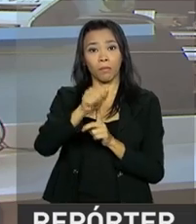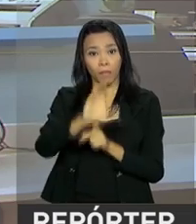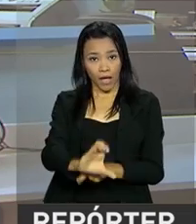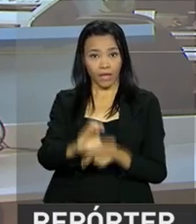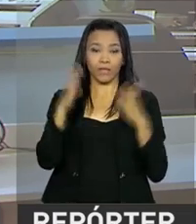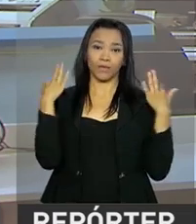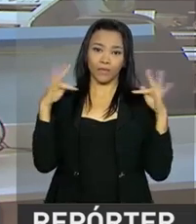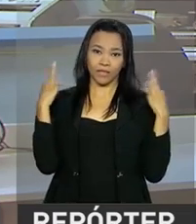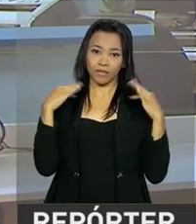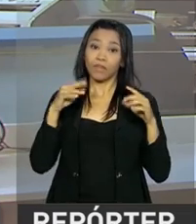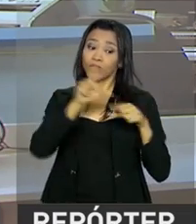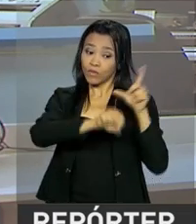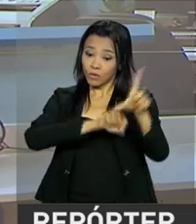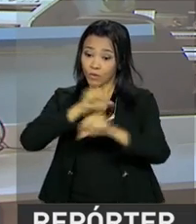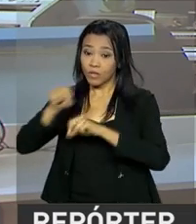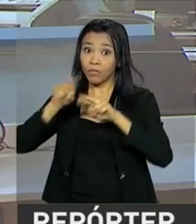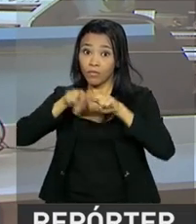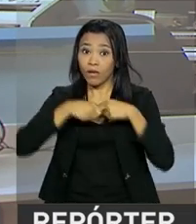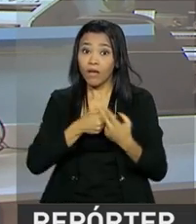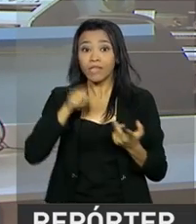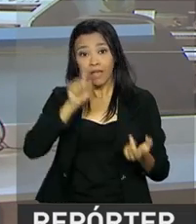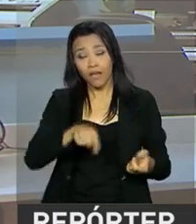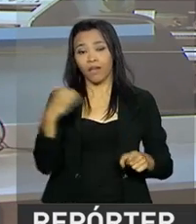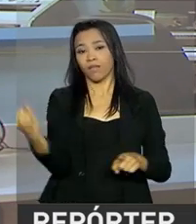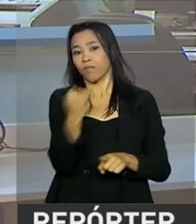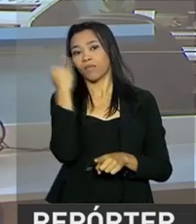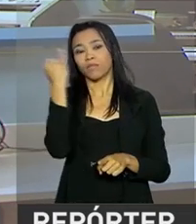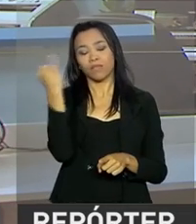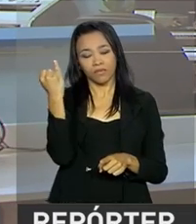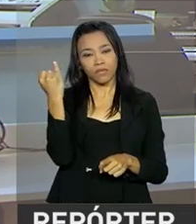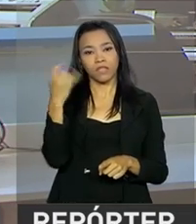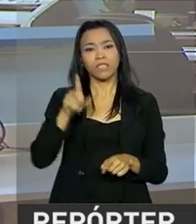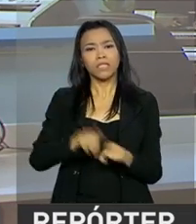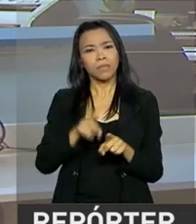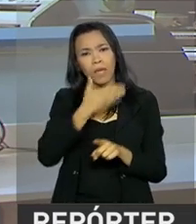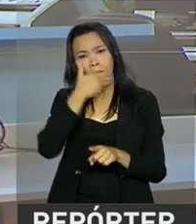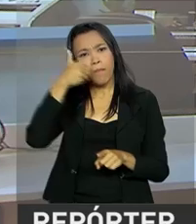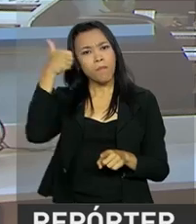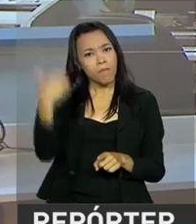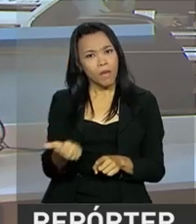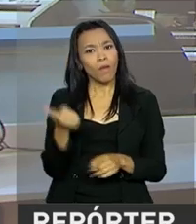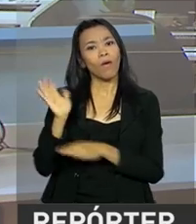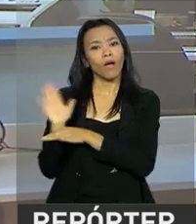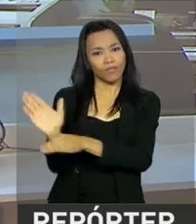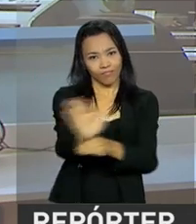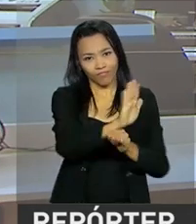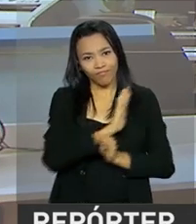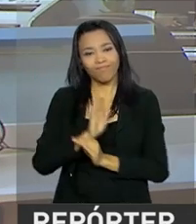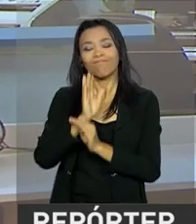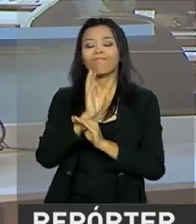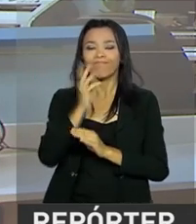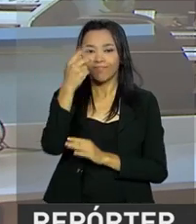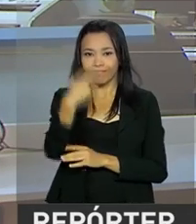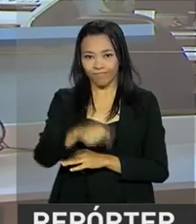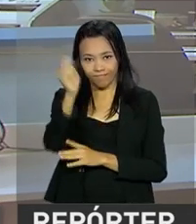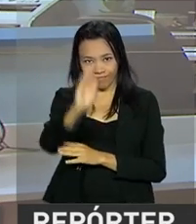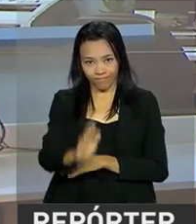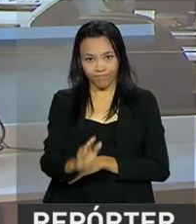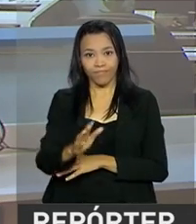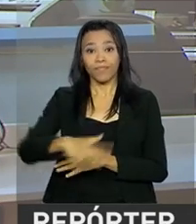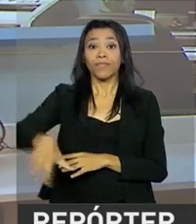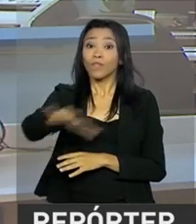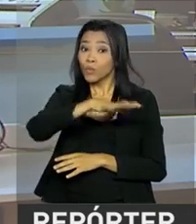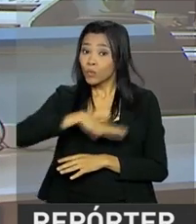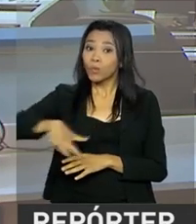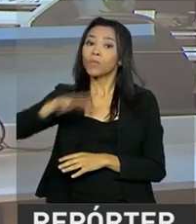escolhidas pela relevância para a população e a melhoria que irão proporcionar na vida dos brasileiros. Todas se